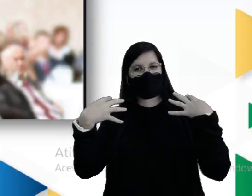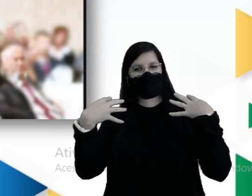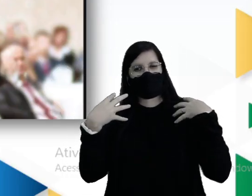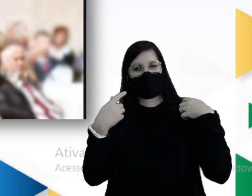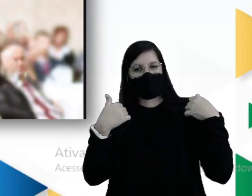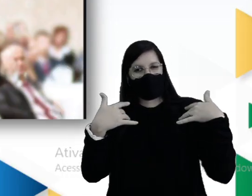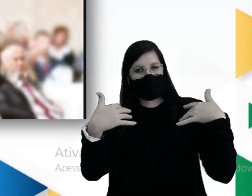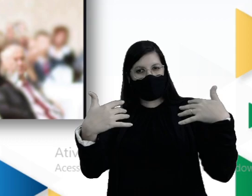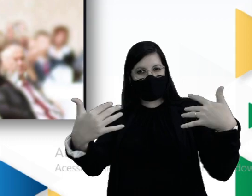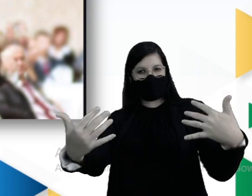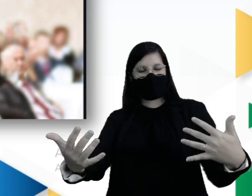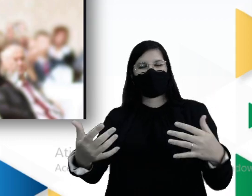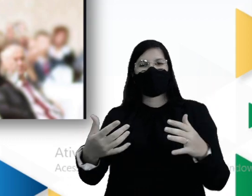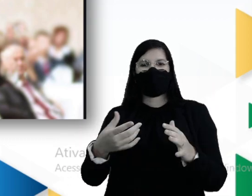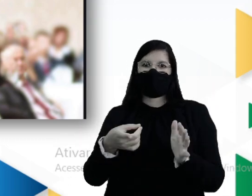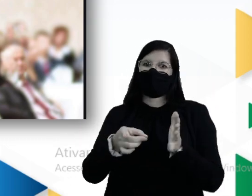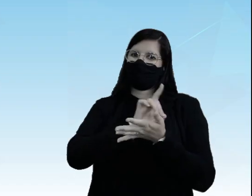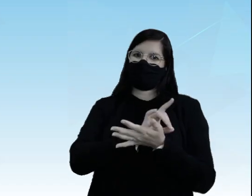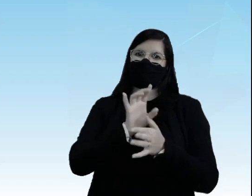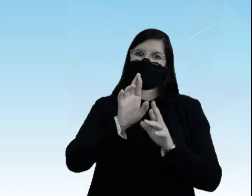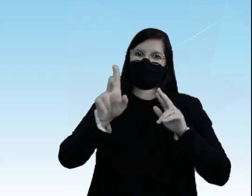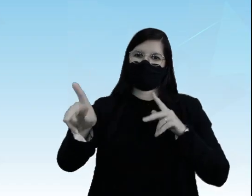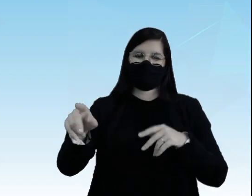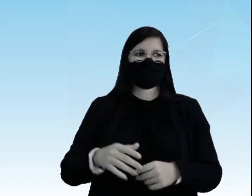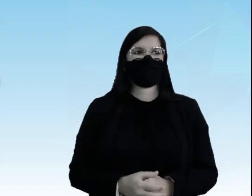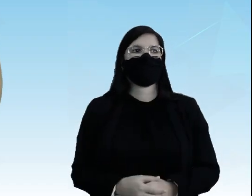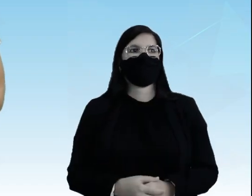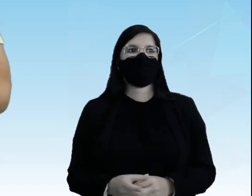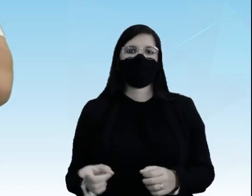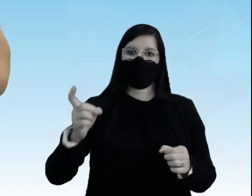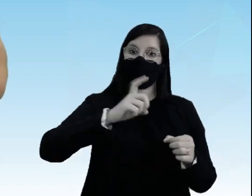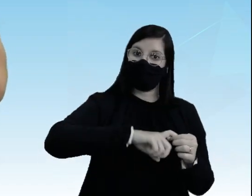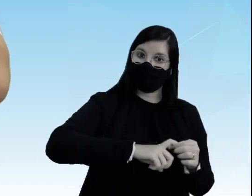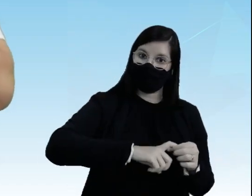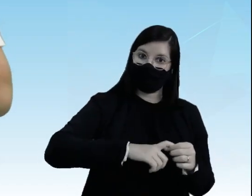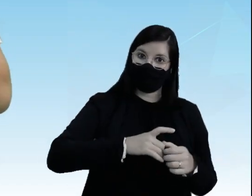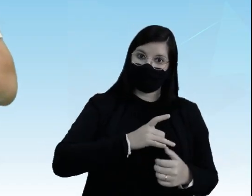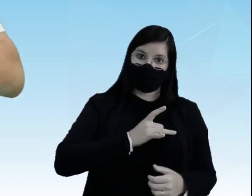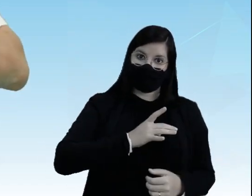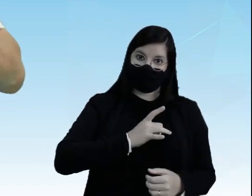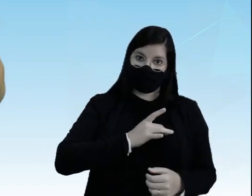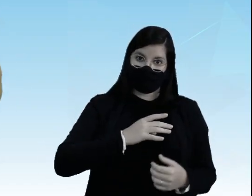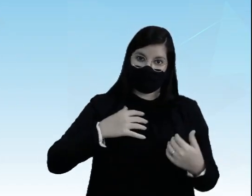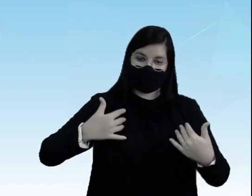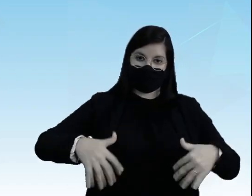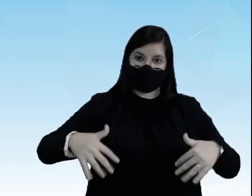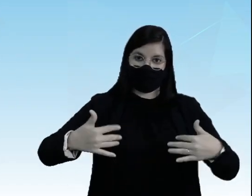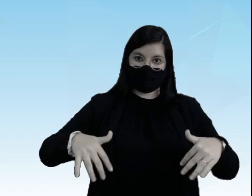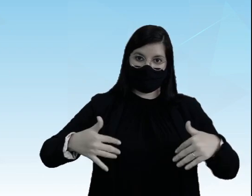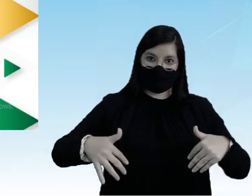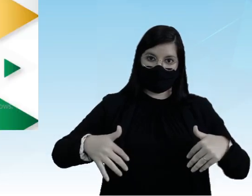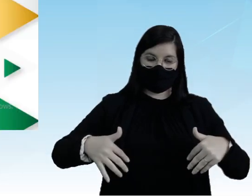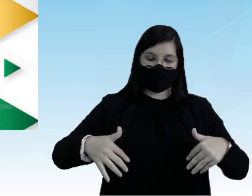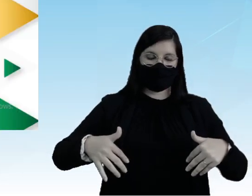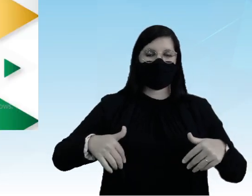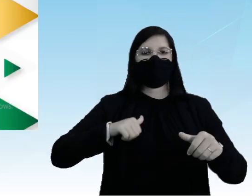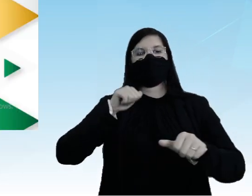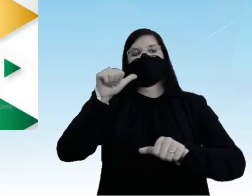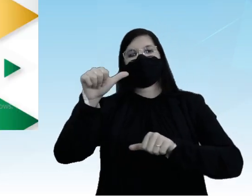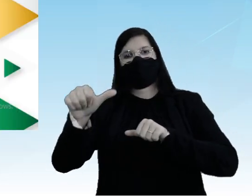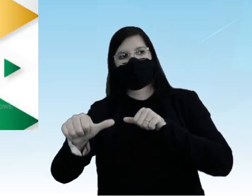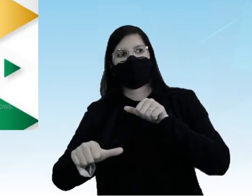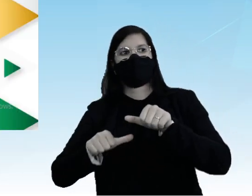da imagem anterior. Voltando aqui à imagem anterior, veja só, mais uma vez, o medo. Olhando para a